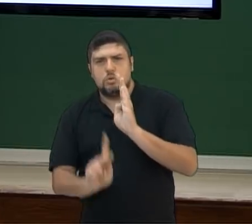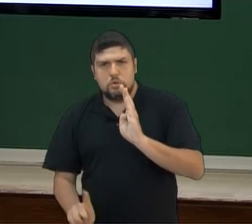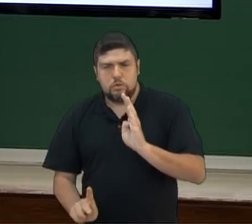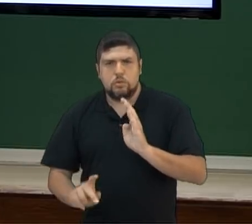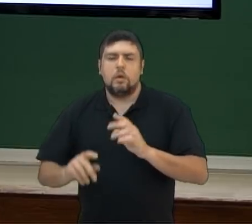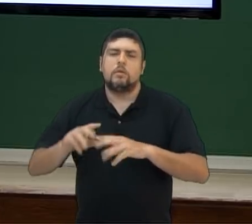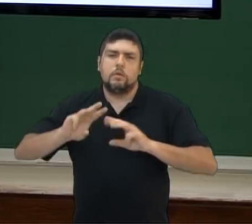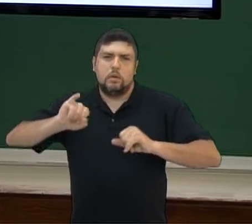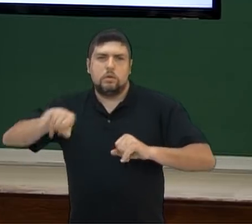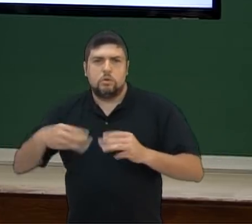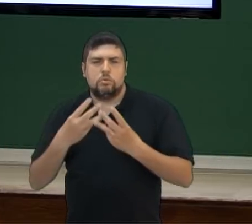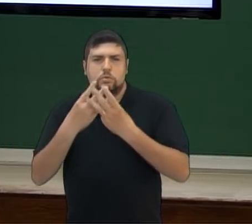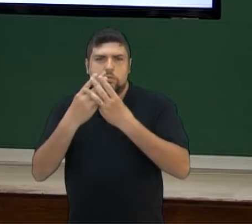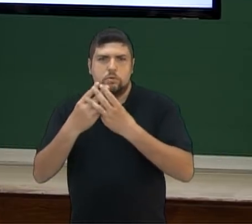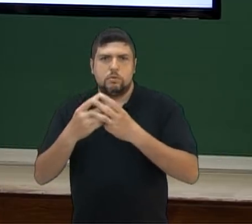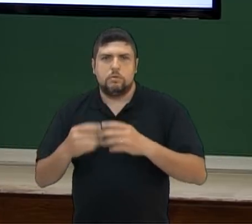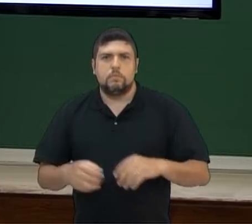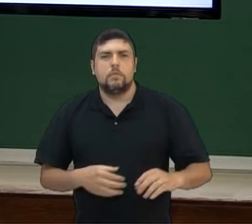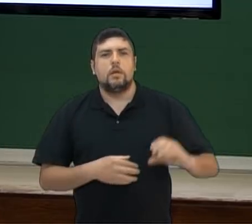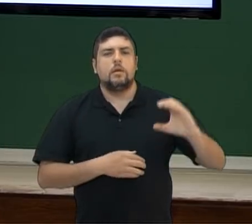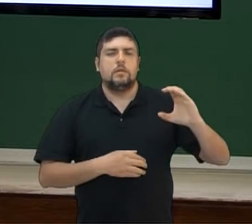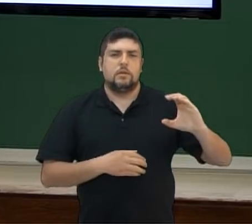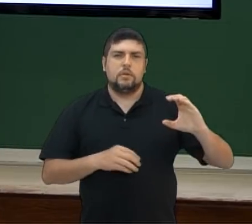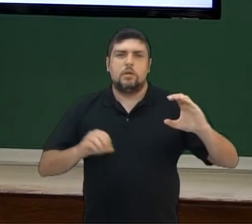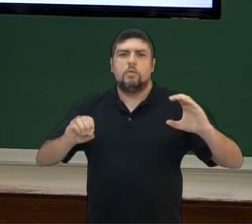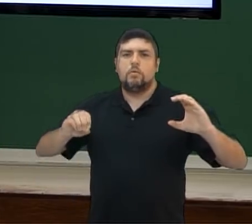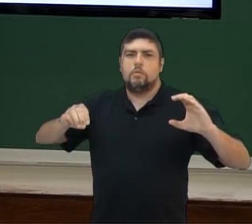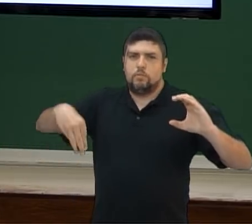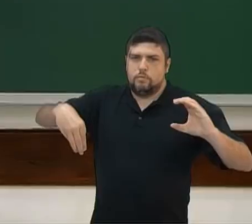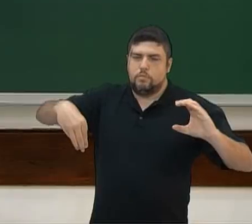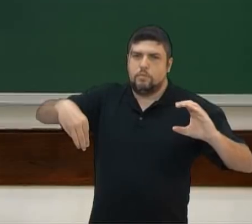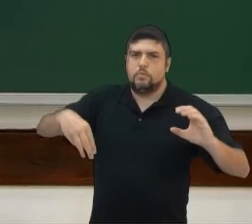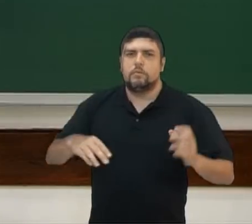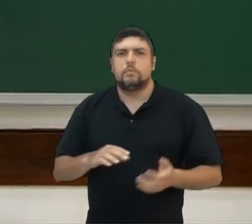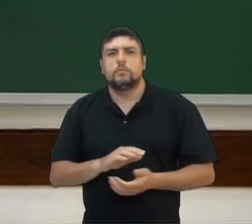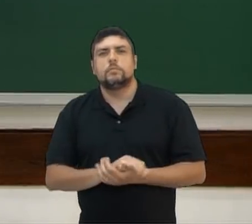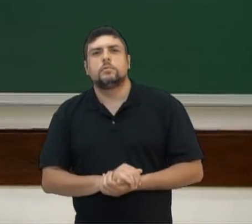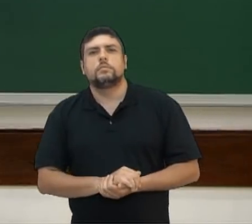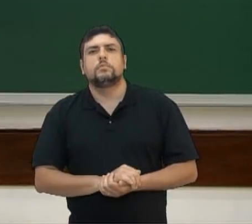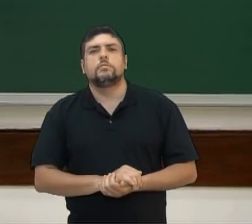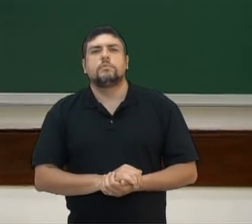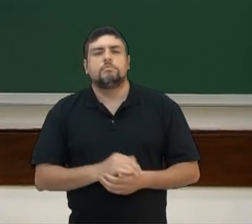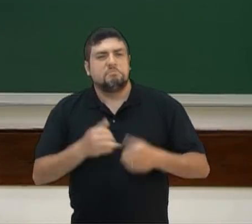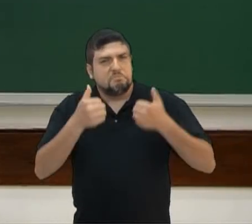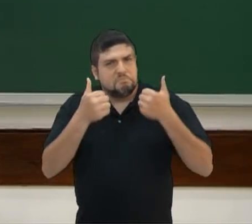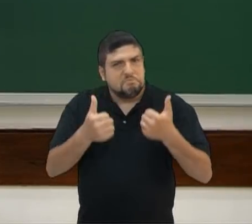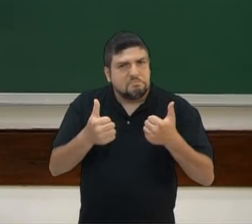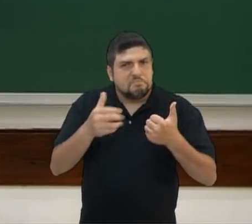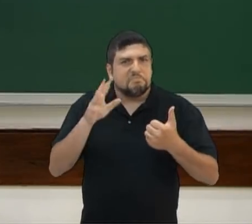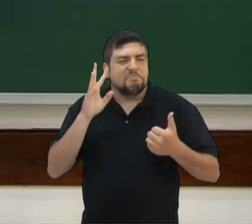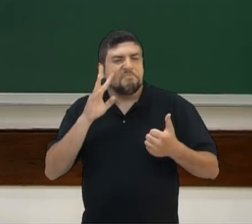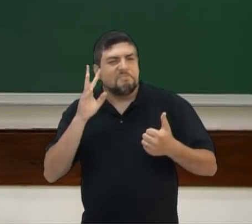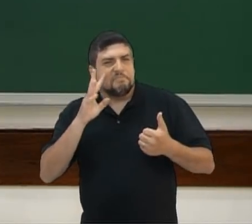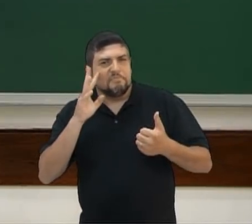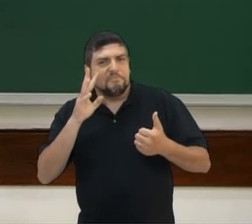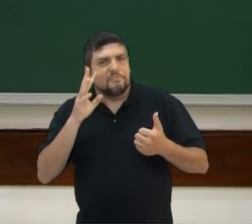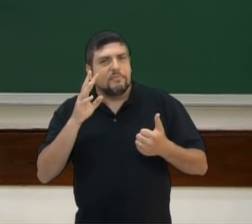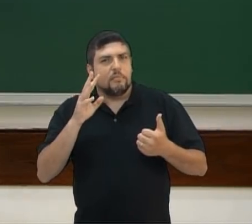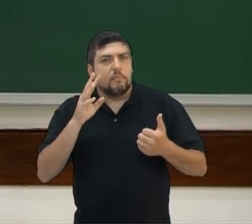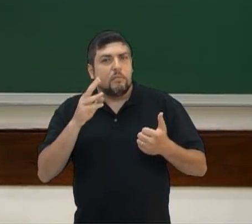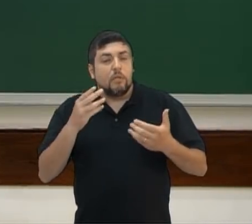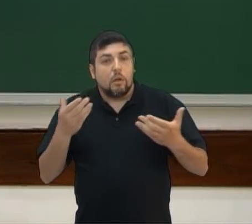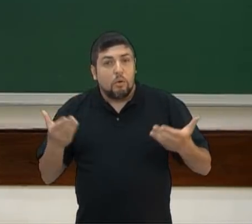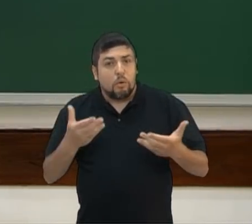correta é a letra C. O Om. E aí? Se divertiram? Como foi descobrir